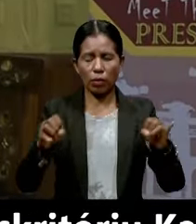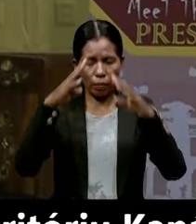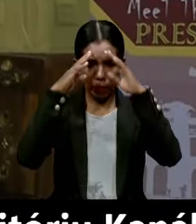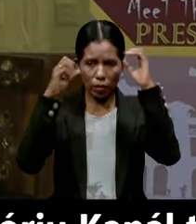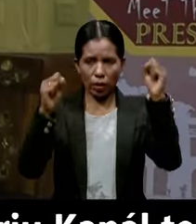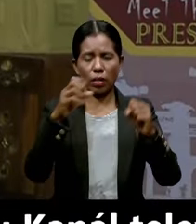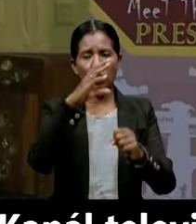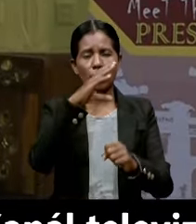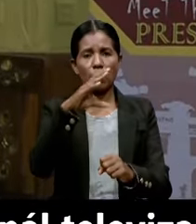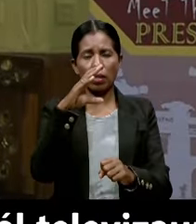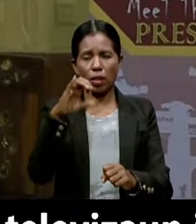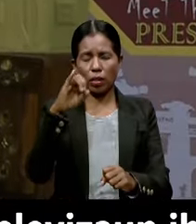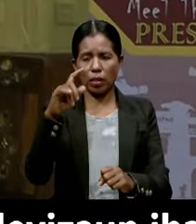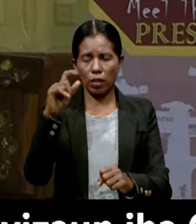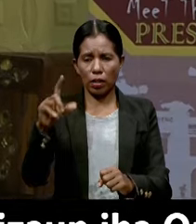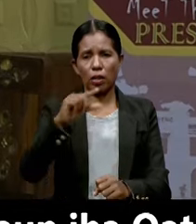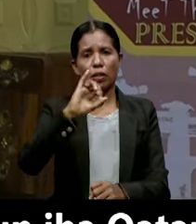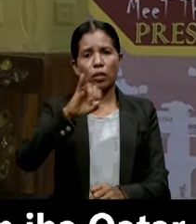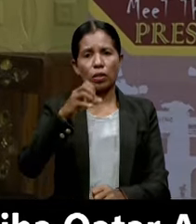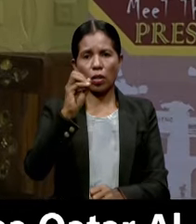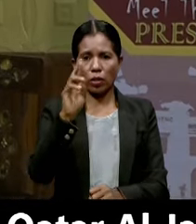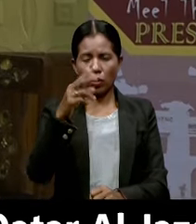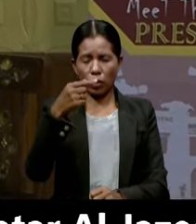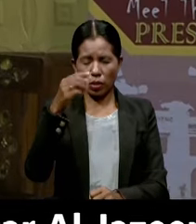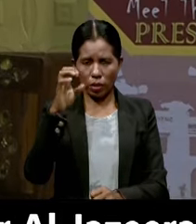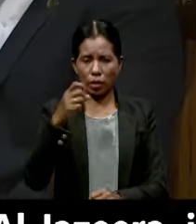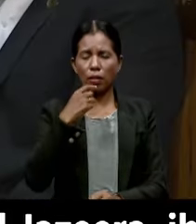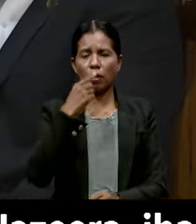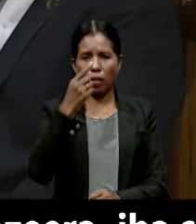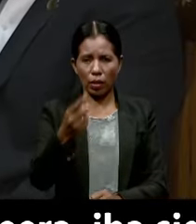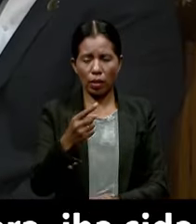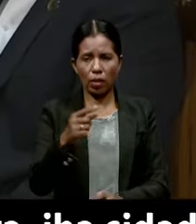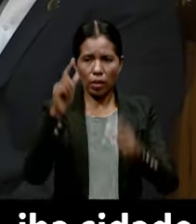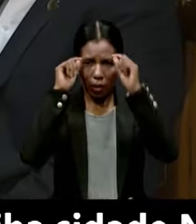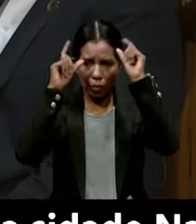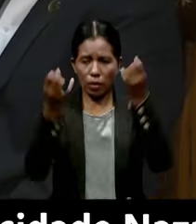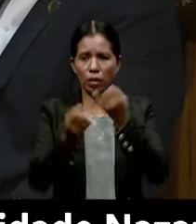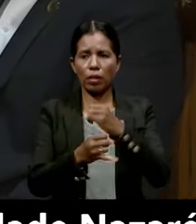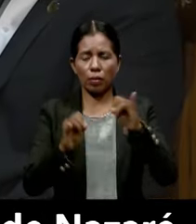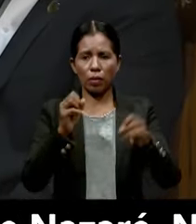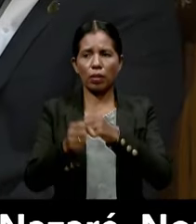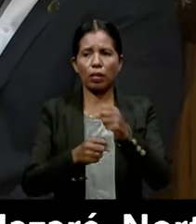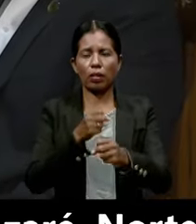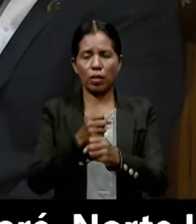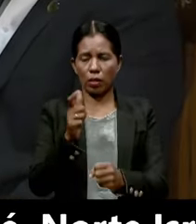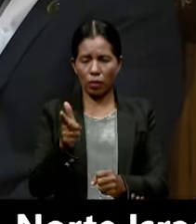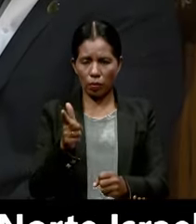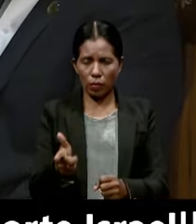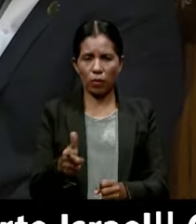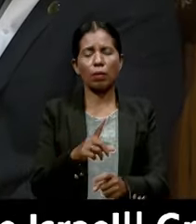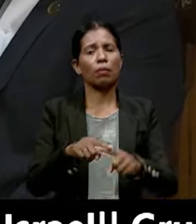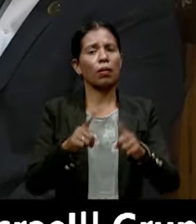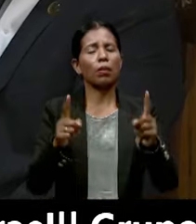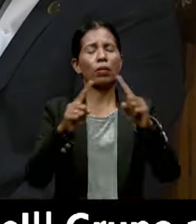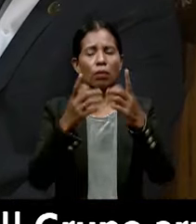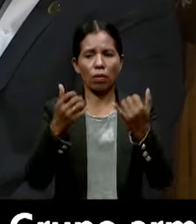Comércio e Indústria Timor-Leste, Jorge Manuel de Araújo Serrano Hateten, Timor-Leste Ucunan, tinha Ronulo Recinona, mas beto